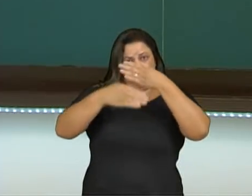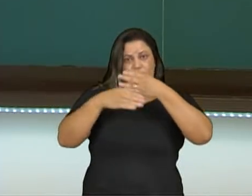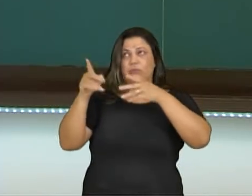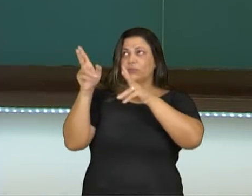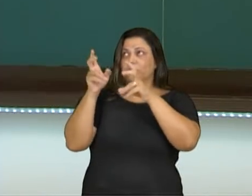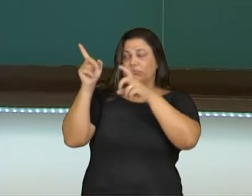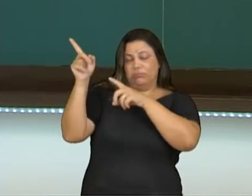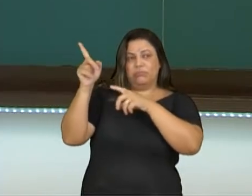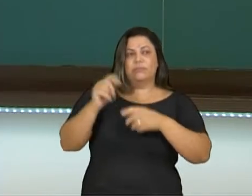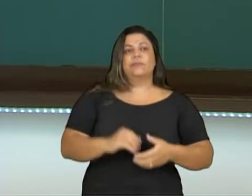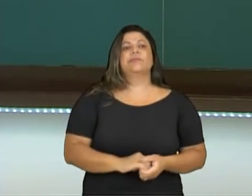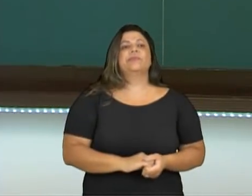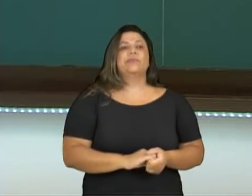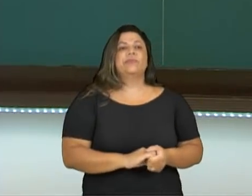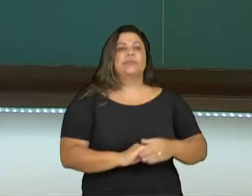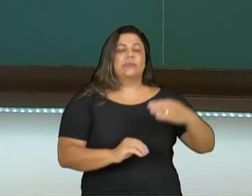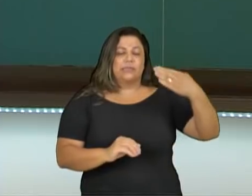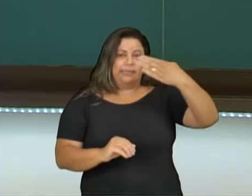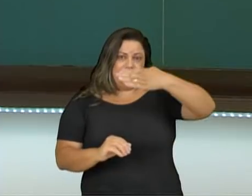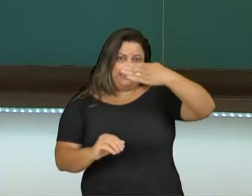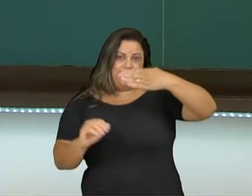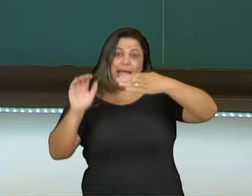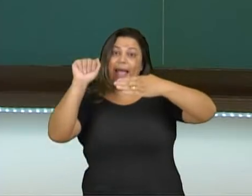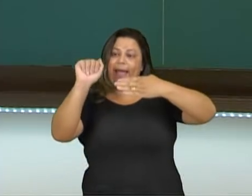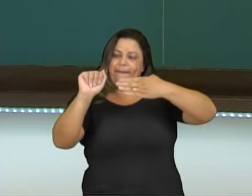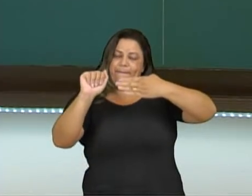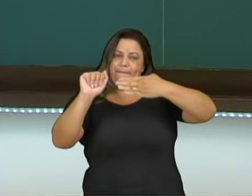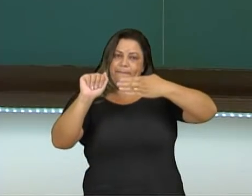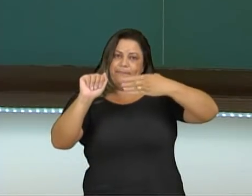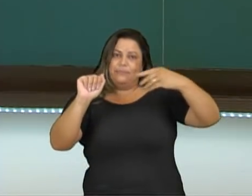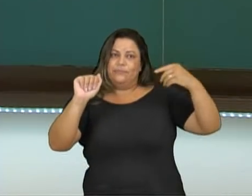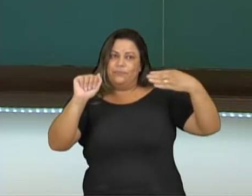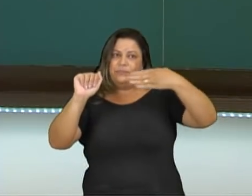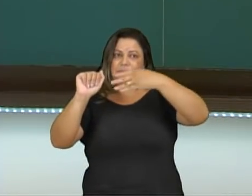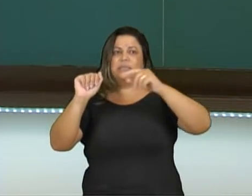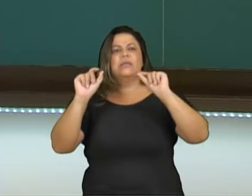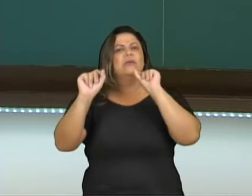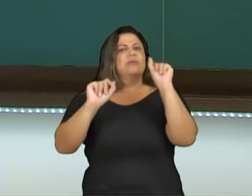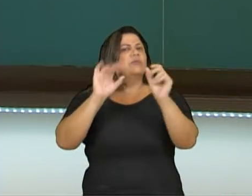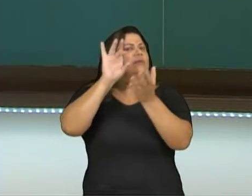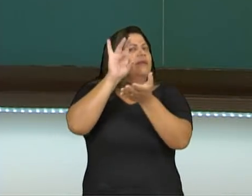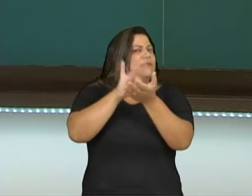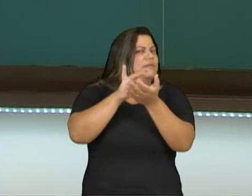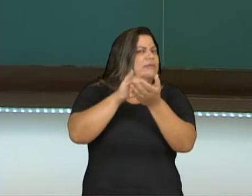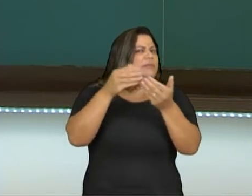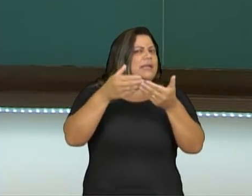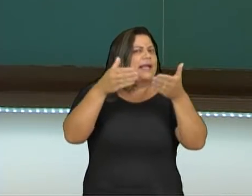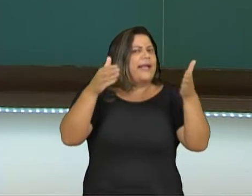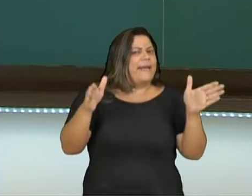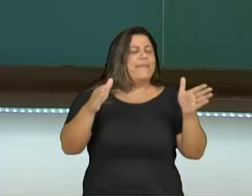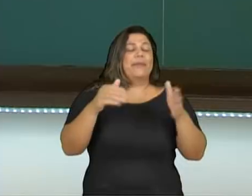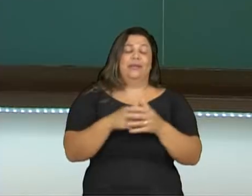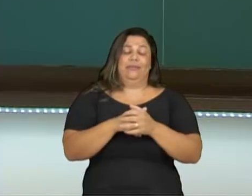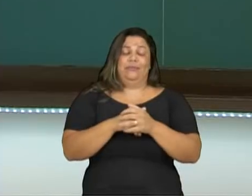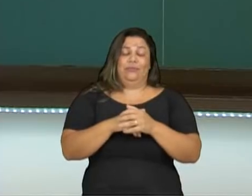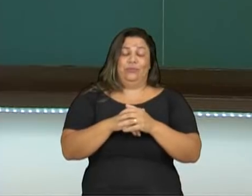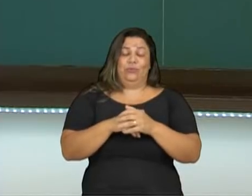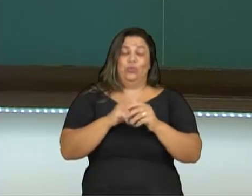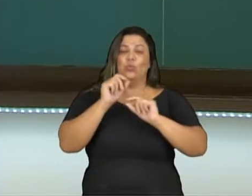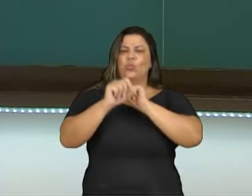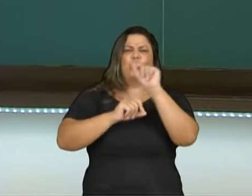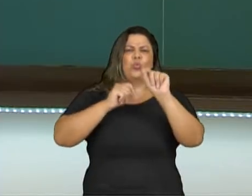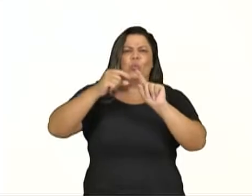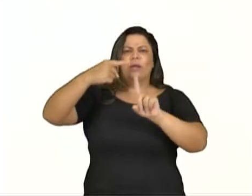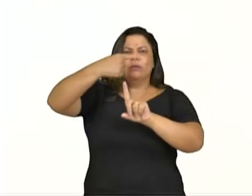A. E aí, você vai, então, afirmar corretamente que o cofre será aberto quando a seta estiver letra